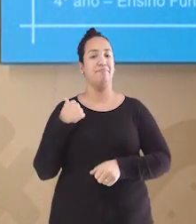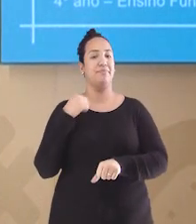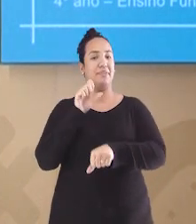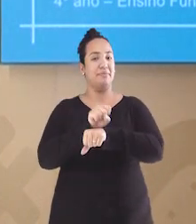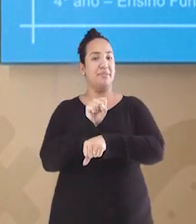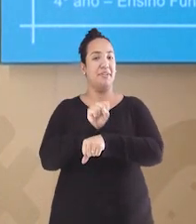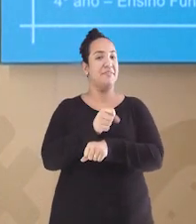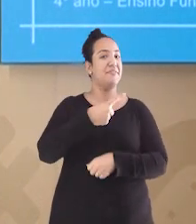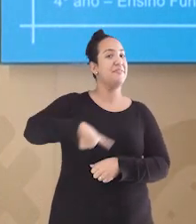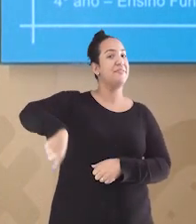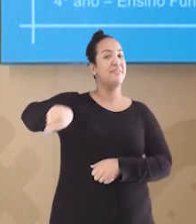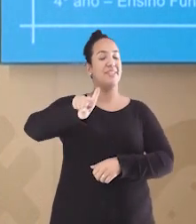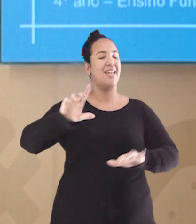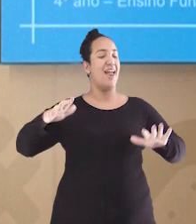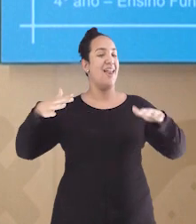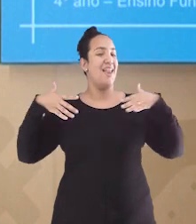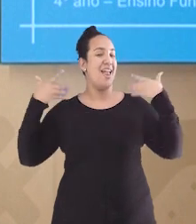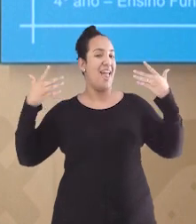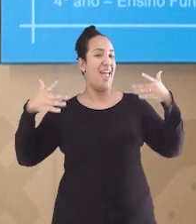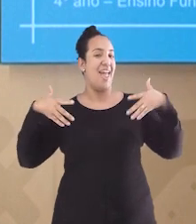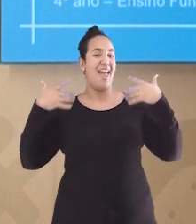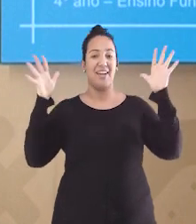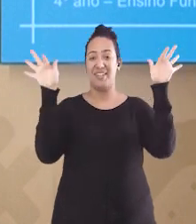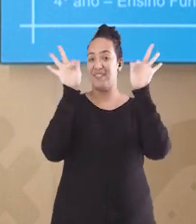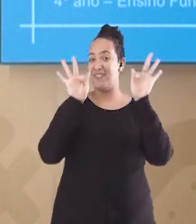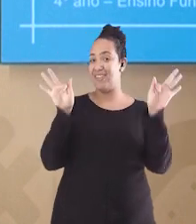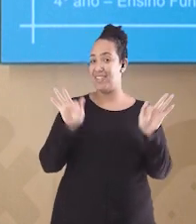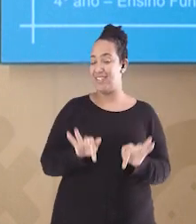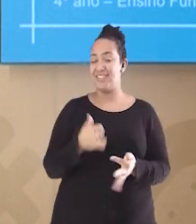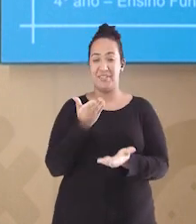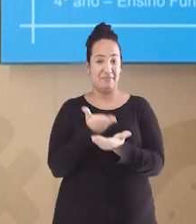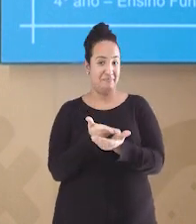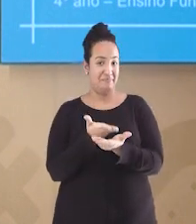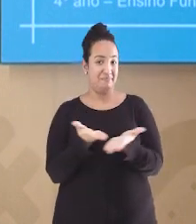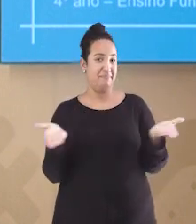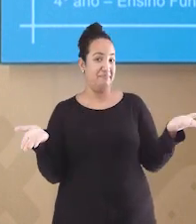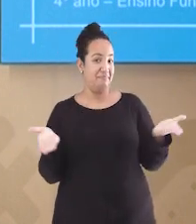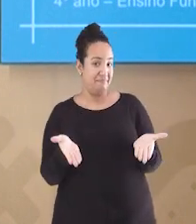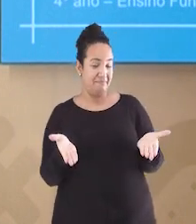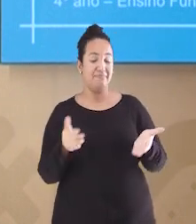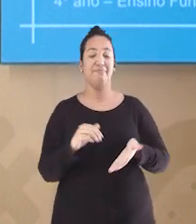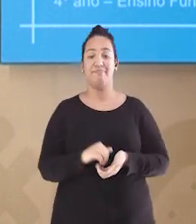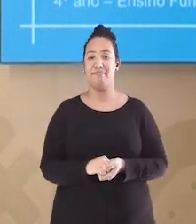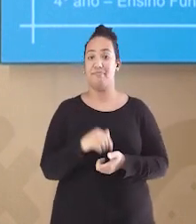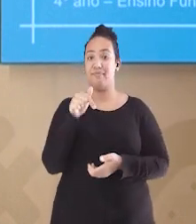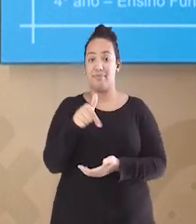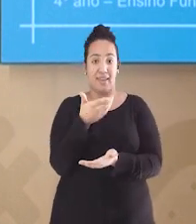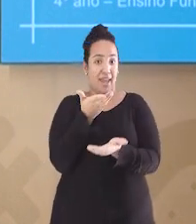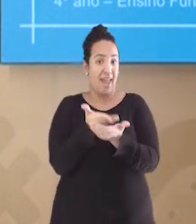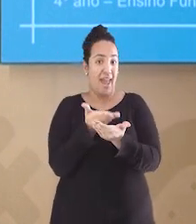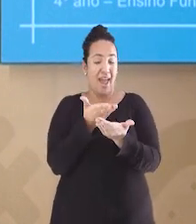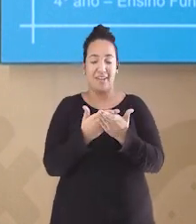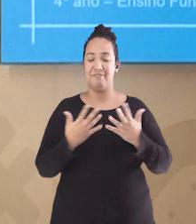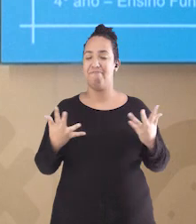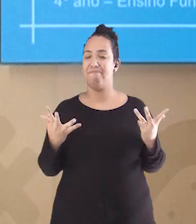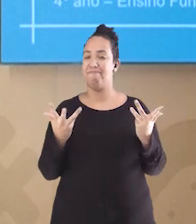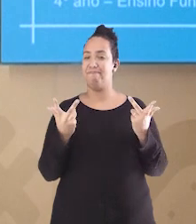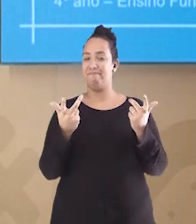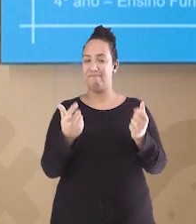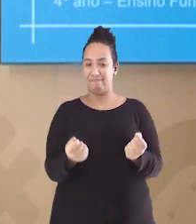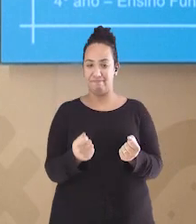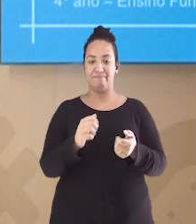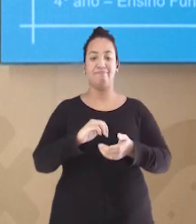você esteja bem animado, bem animada para essa aula, pois ela está